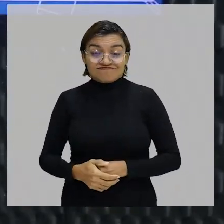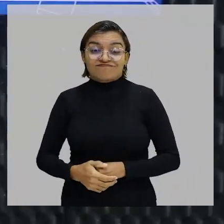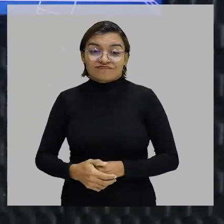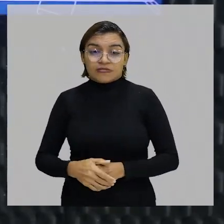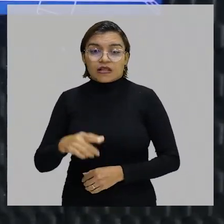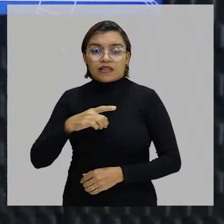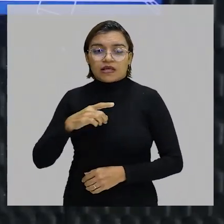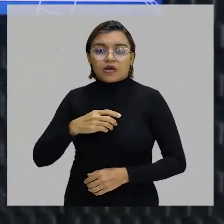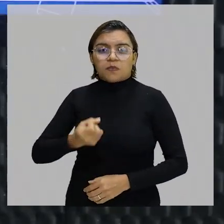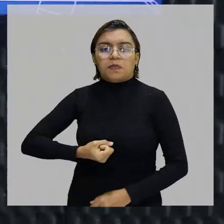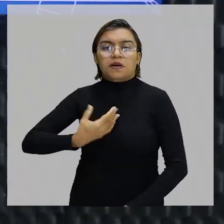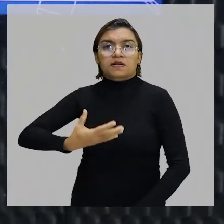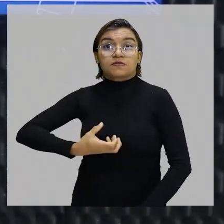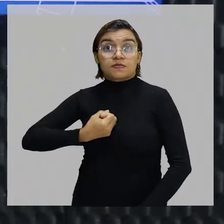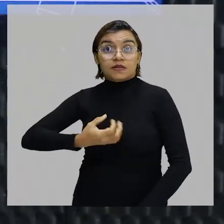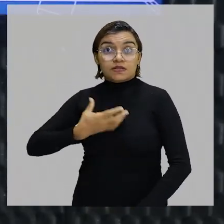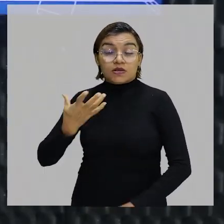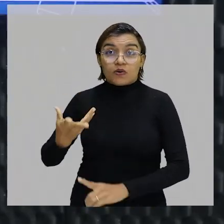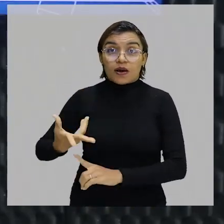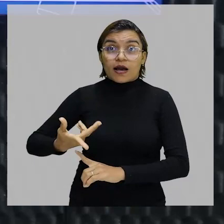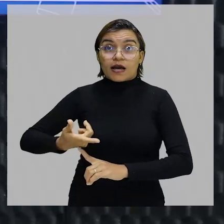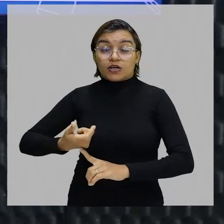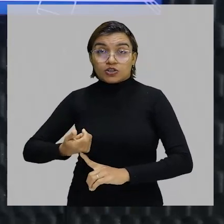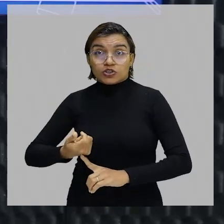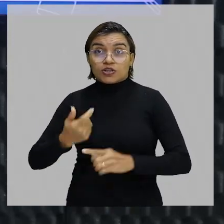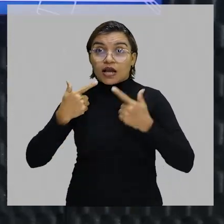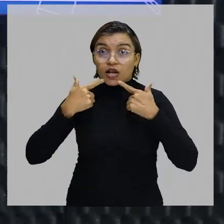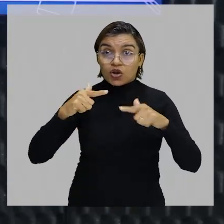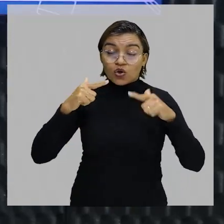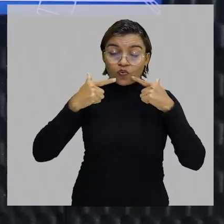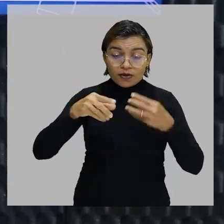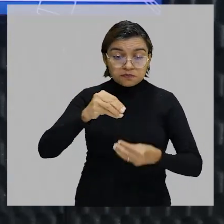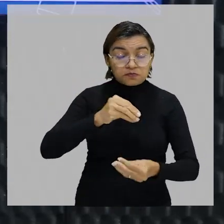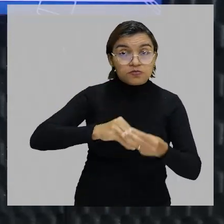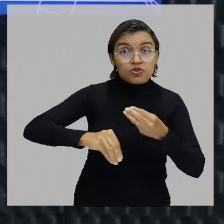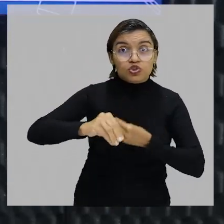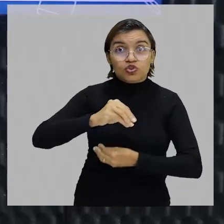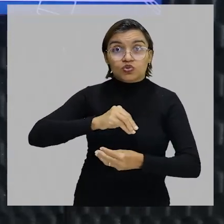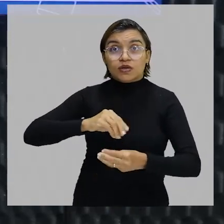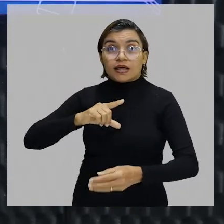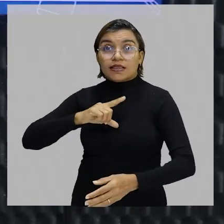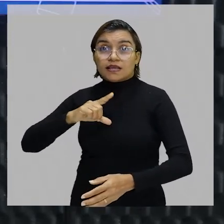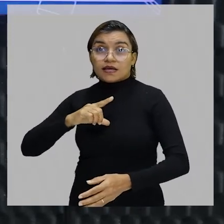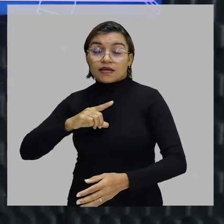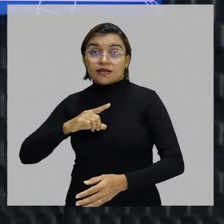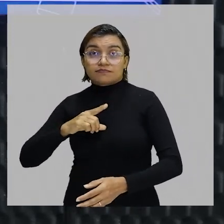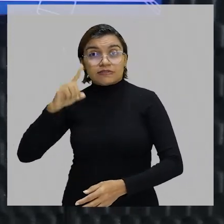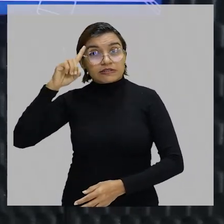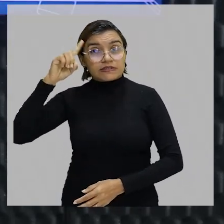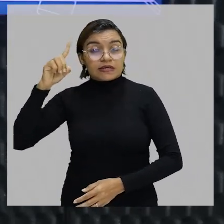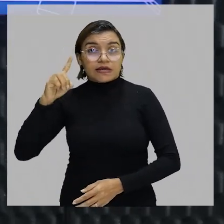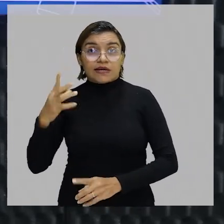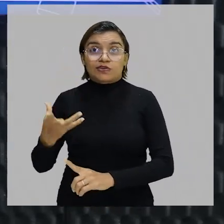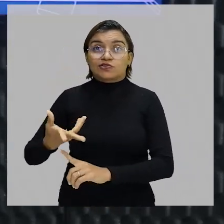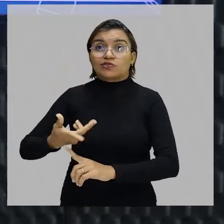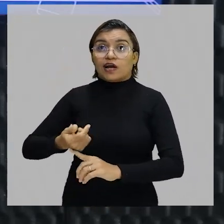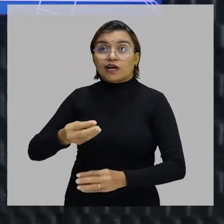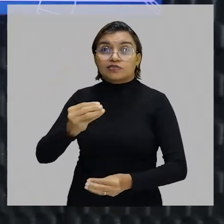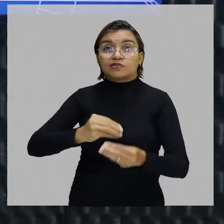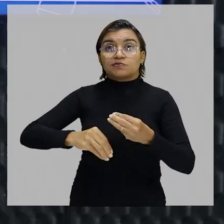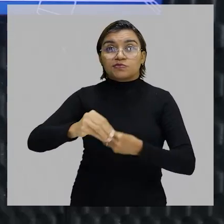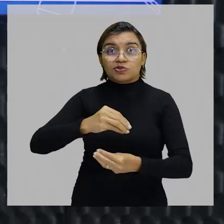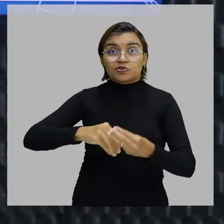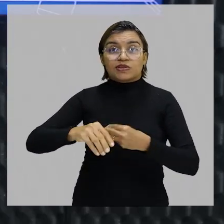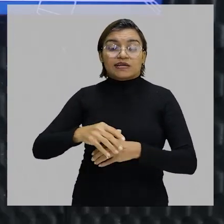expressão artística que mistura essas linguagens, que começa a criar os conceitos da arte híbrida, né? Videopoemas,